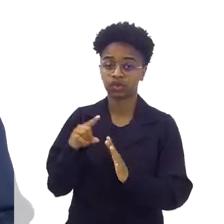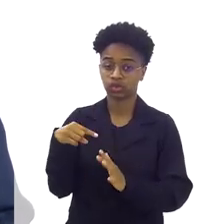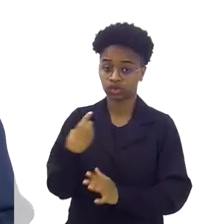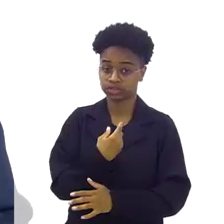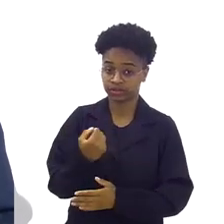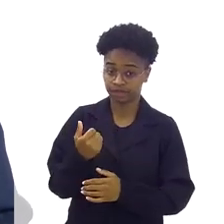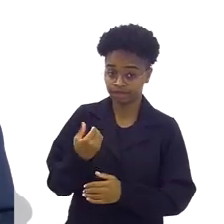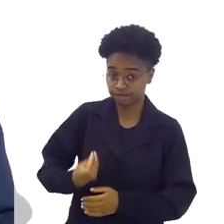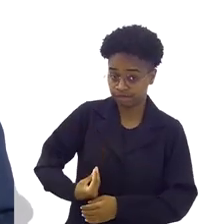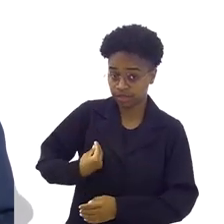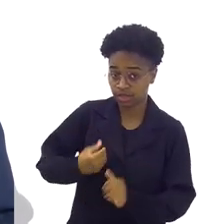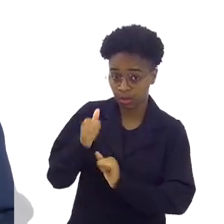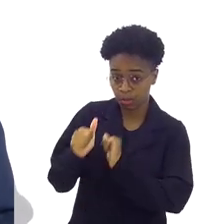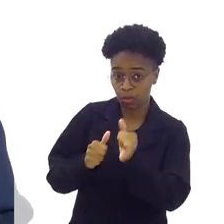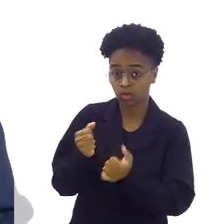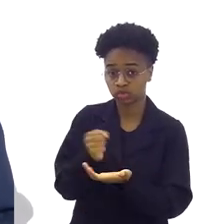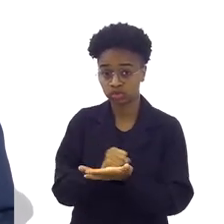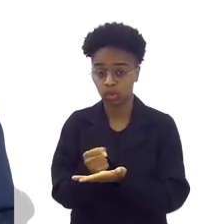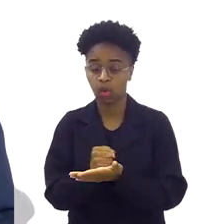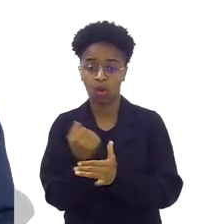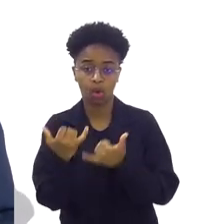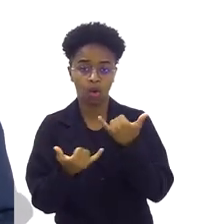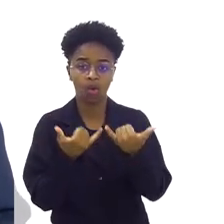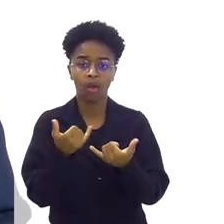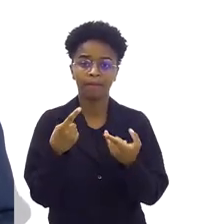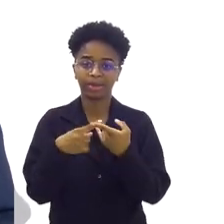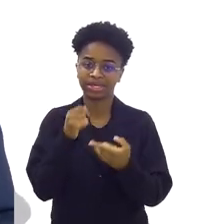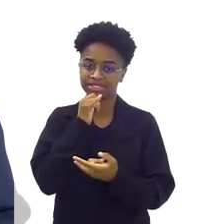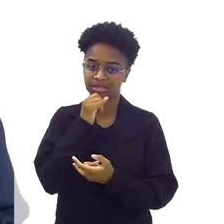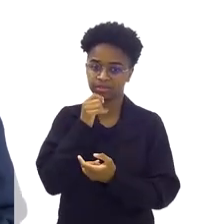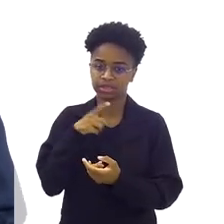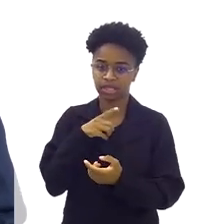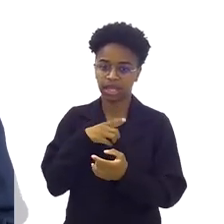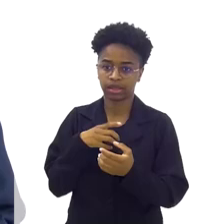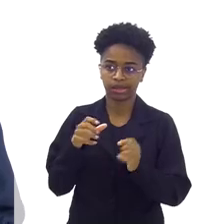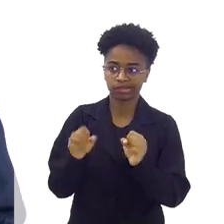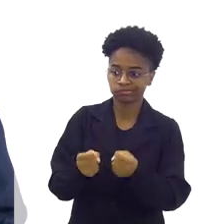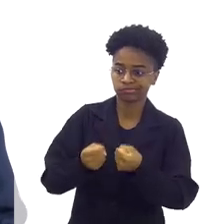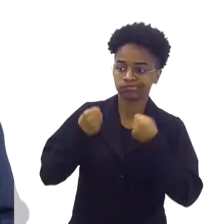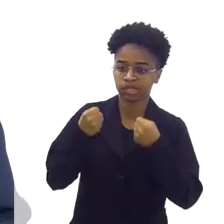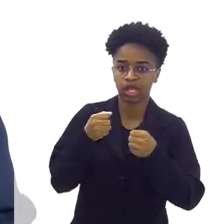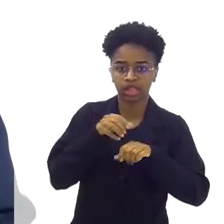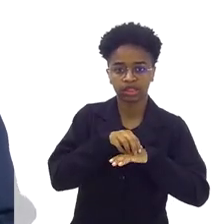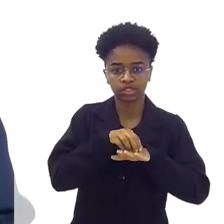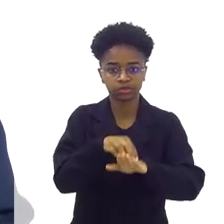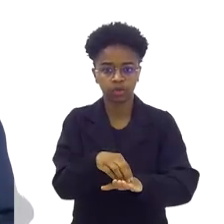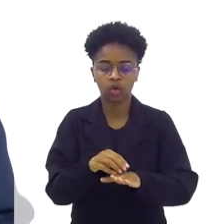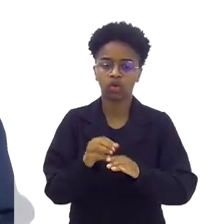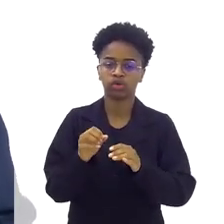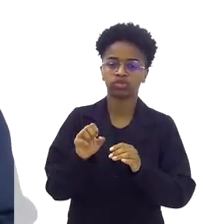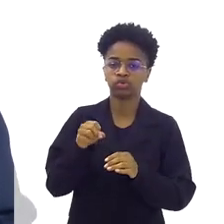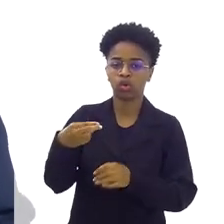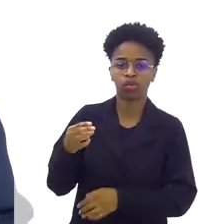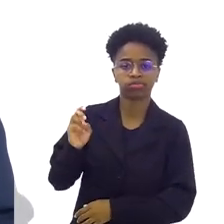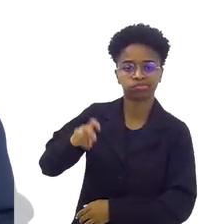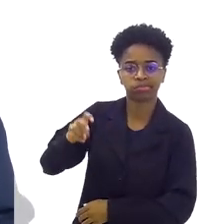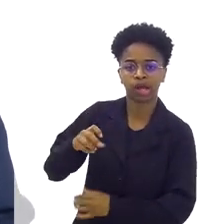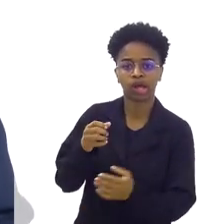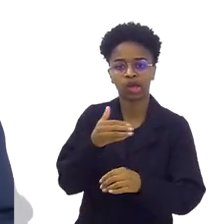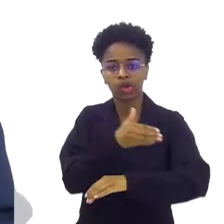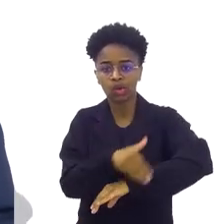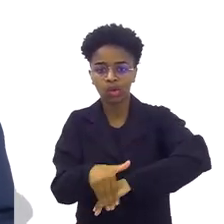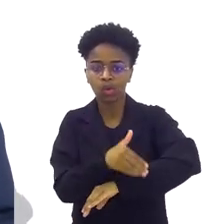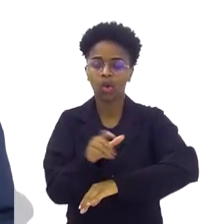vida. Então a gente gamifica a nossa experiência de pegar um carro, um transporte. Um andar na rua